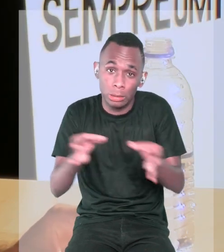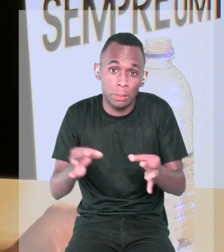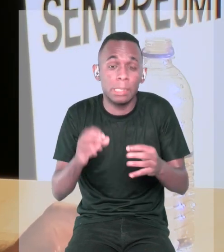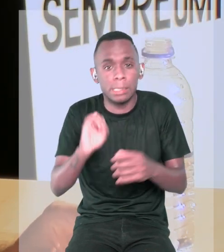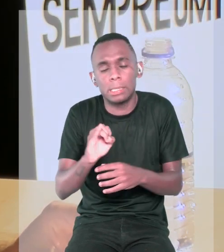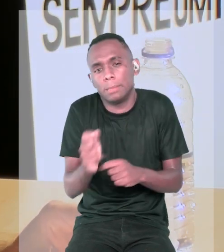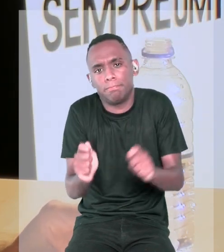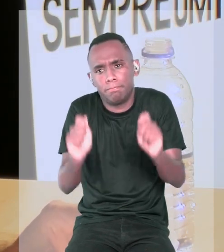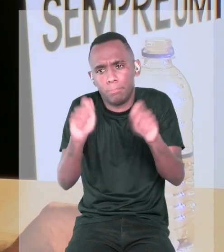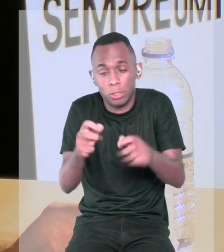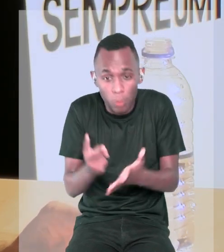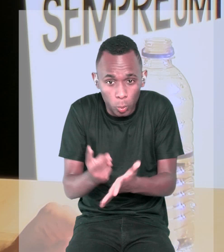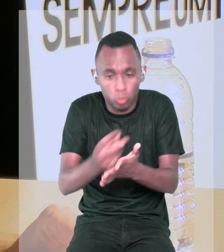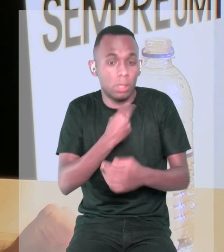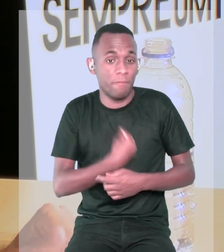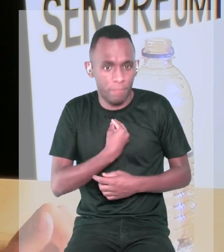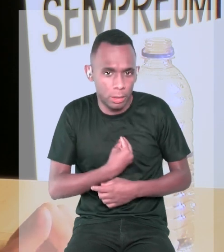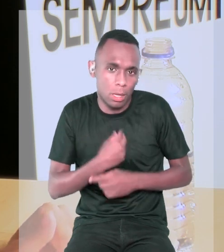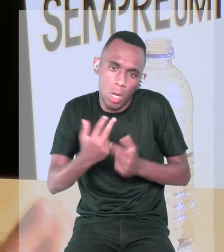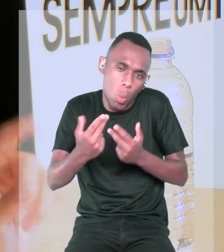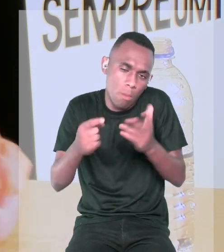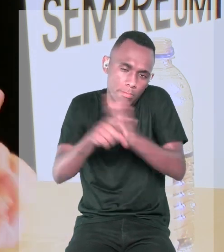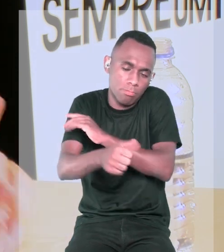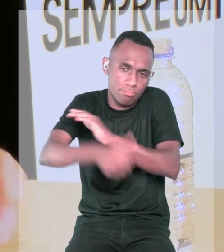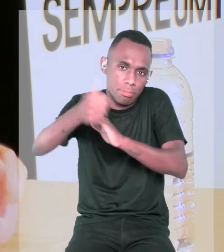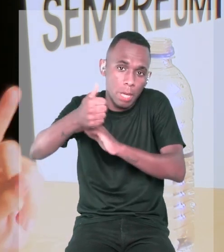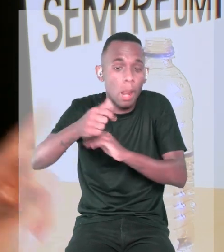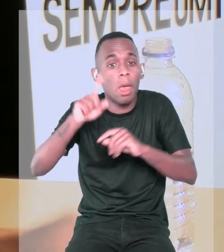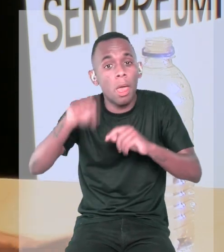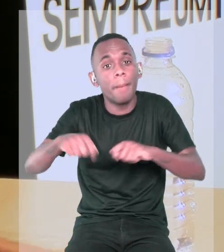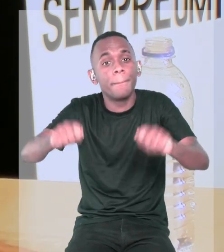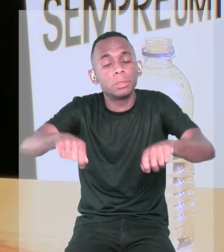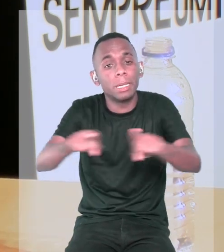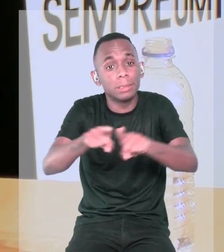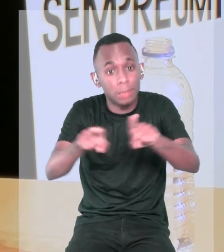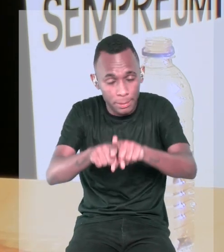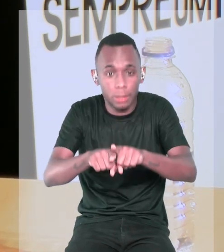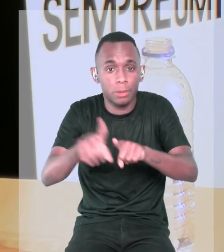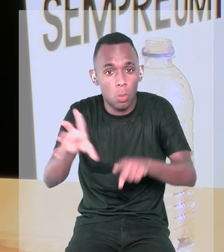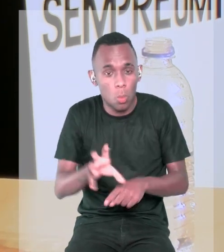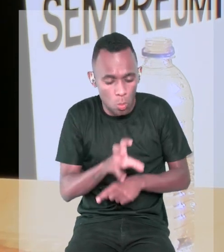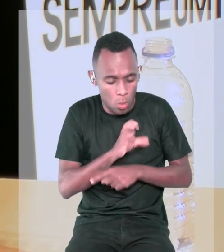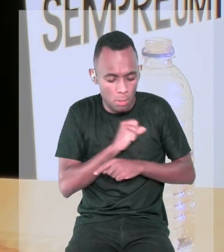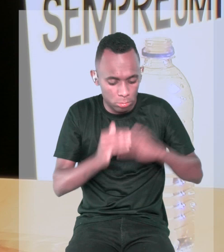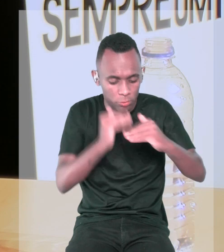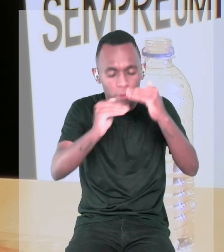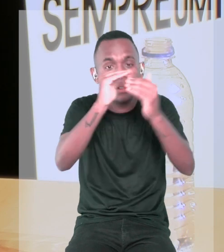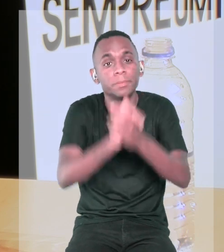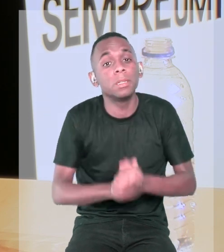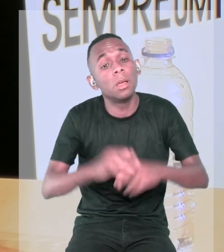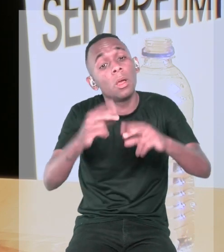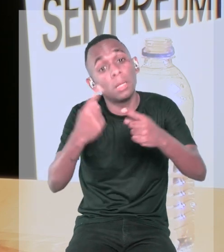é a possibilidade do amor. Isso porque tal possibilidade jamais fica